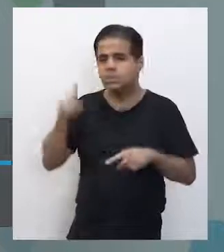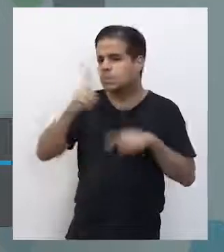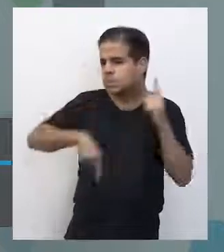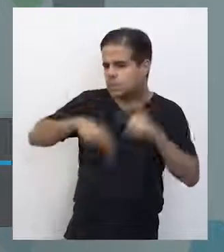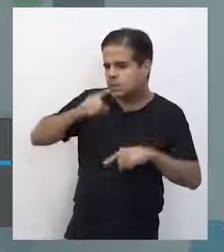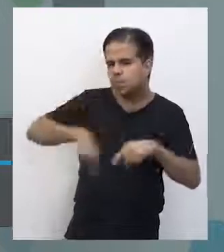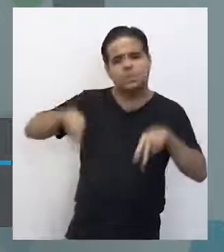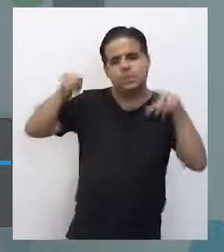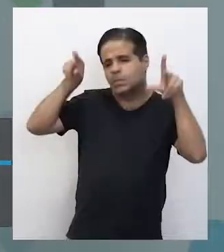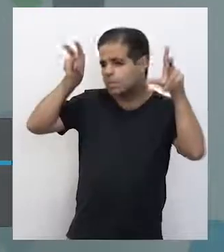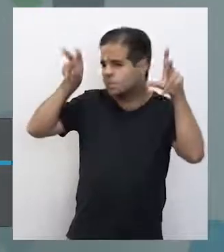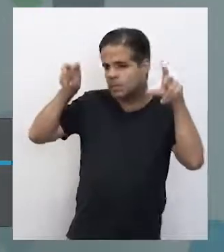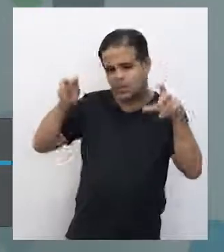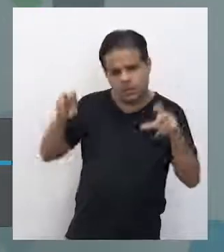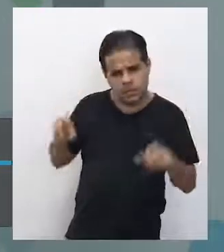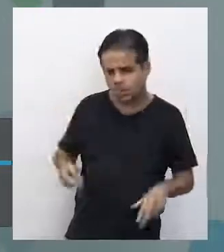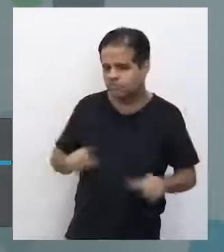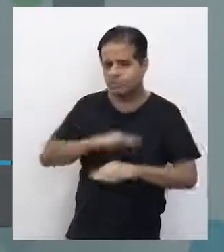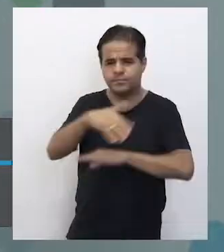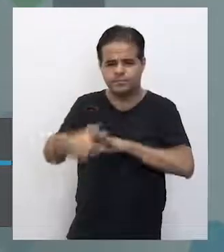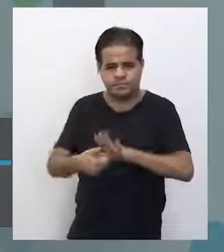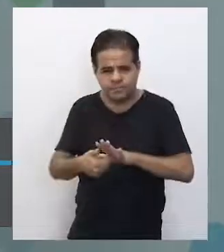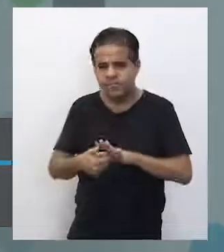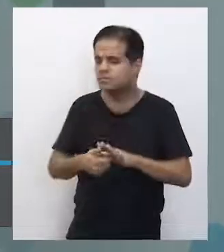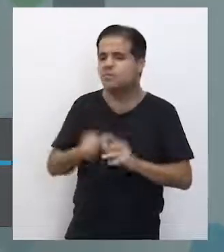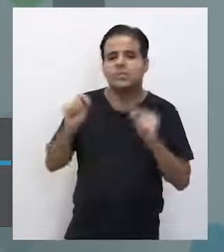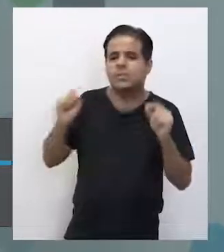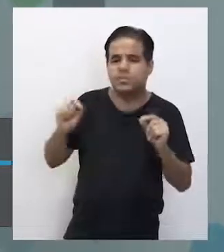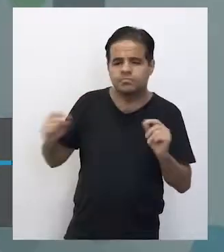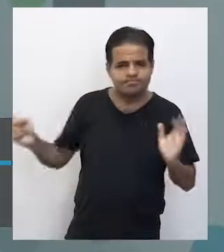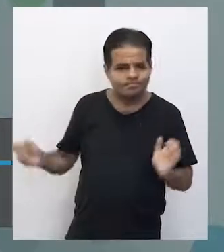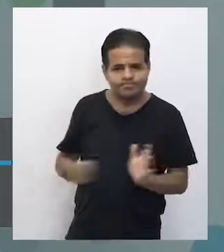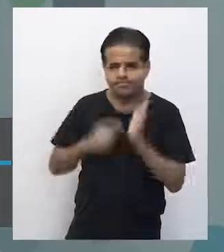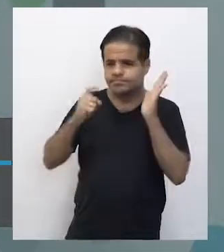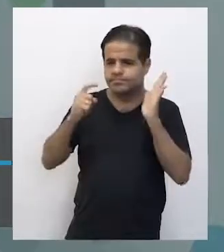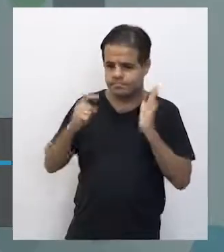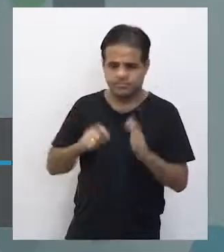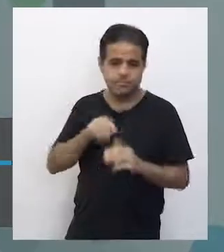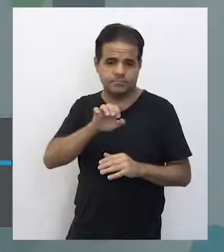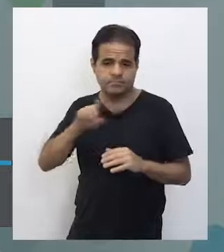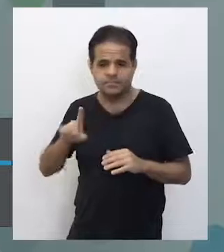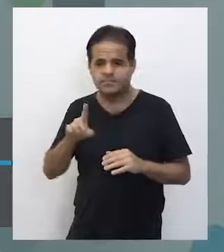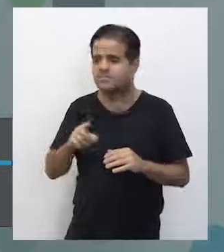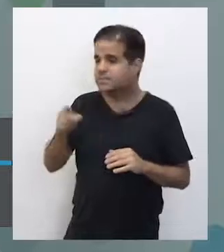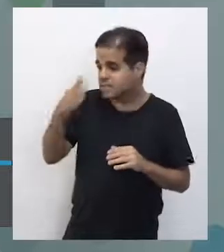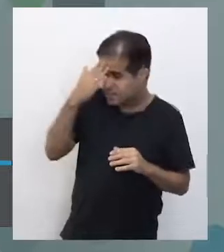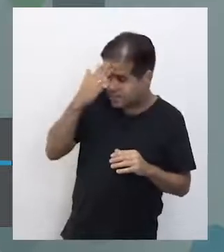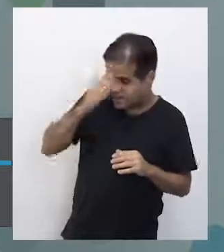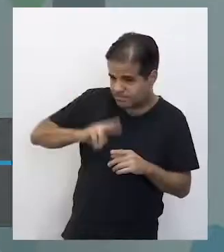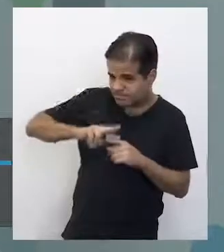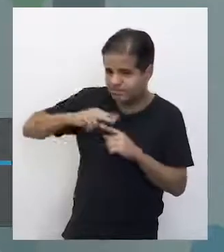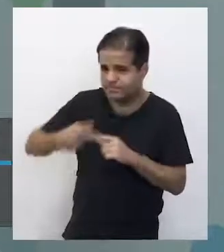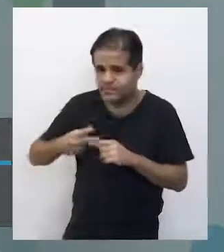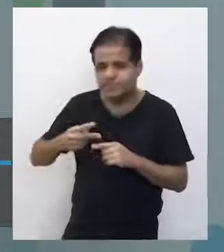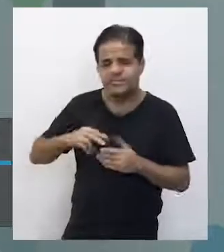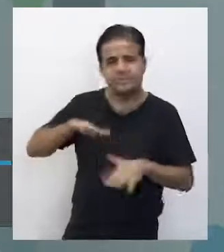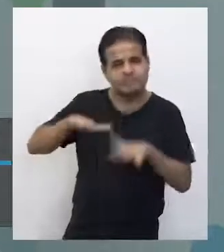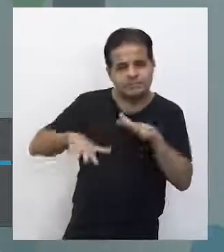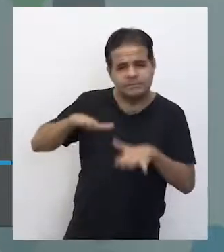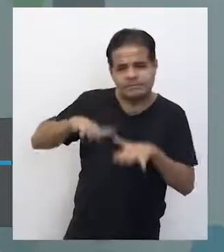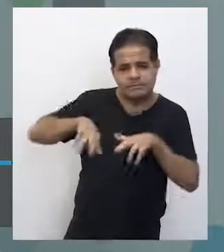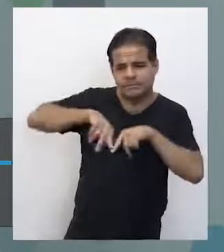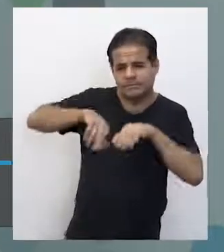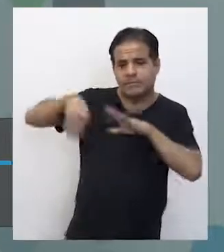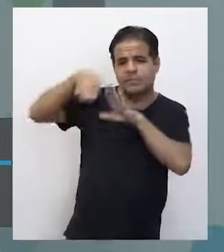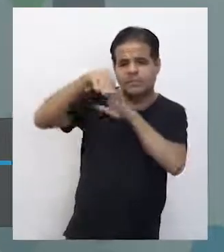recursos todos e entende também sobre esse ponto específico que o Ed falou, de você saber transitar bem sobre as variedades